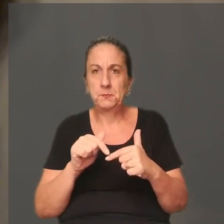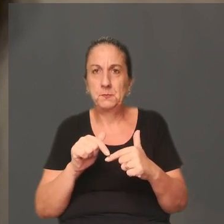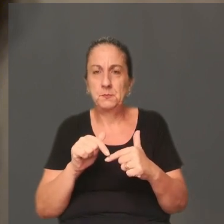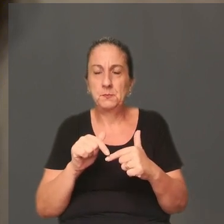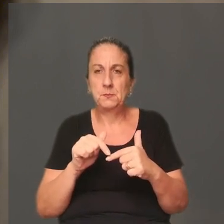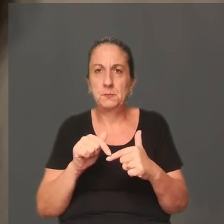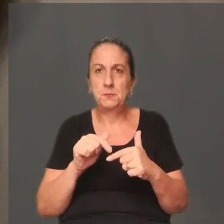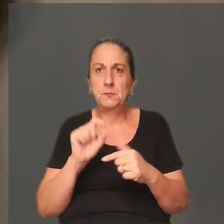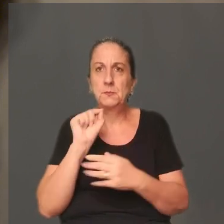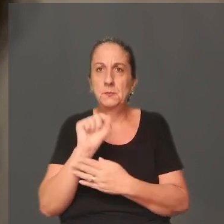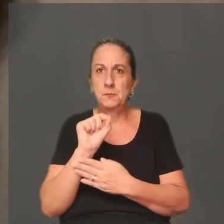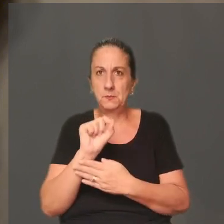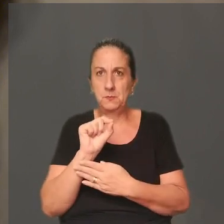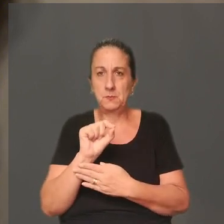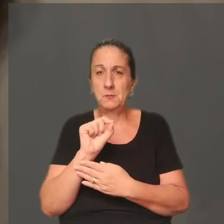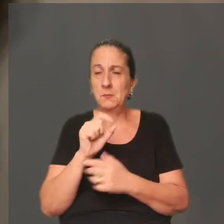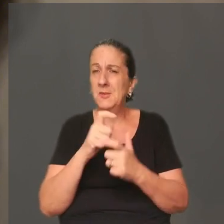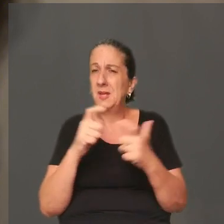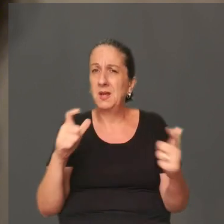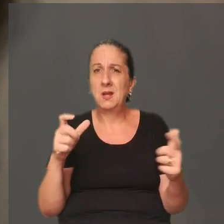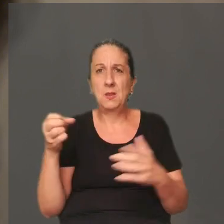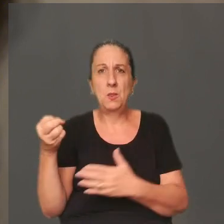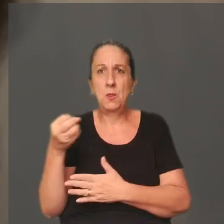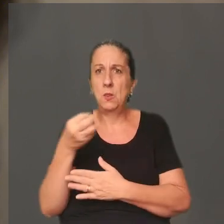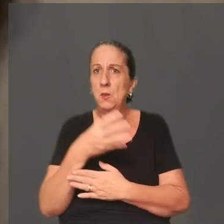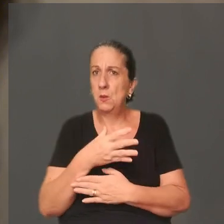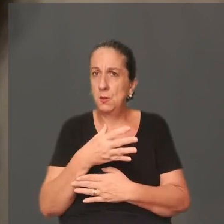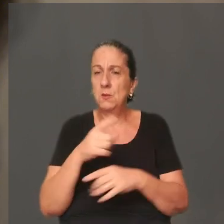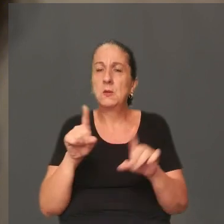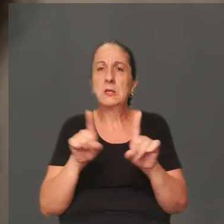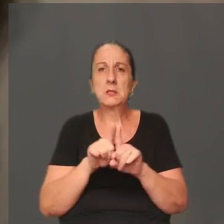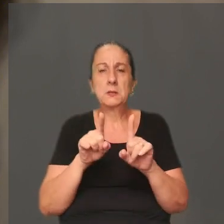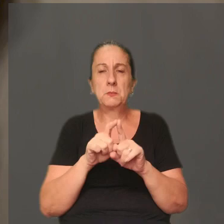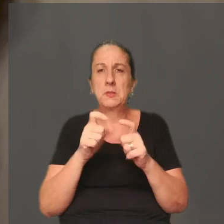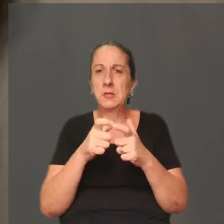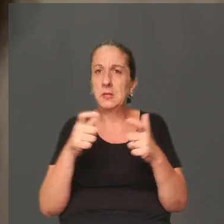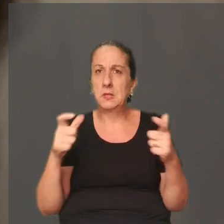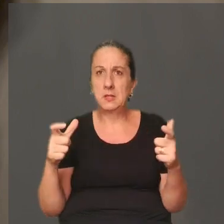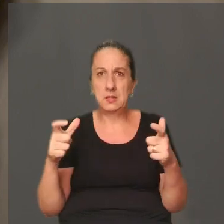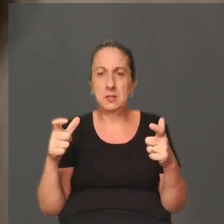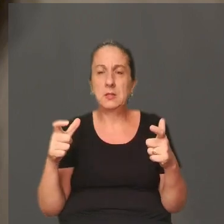trabalhista, e que foi uma grande novidade e